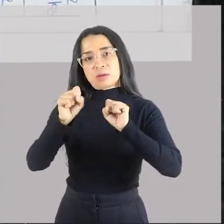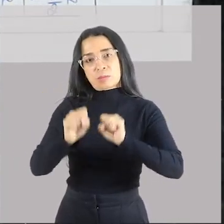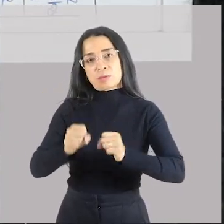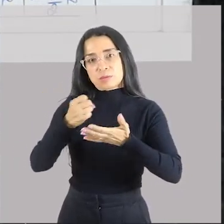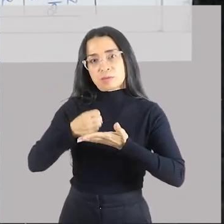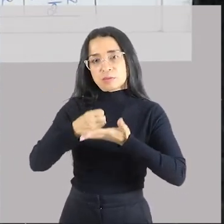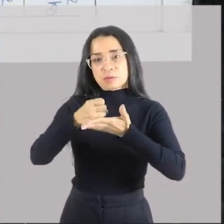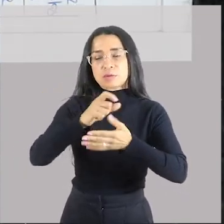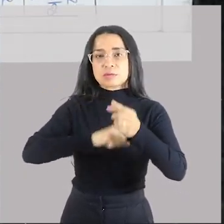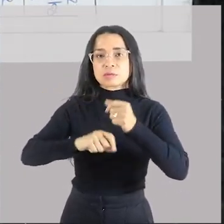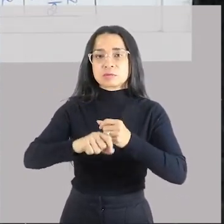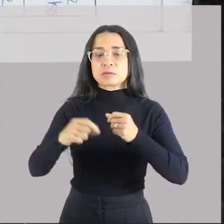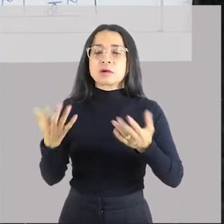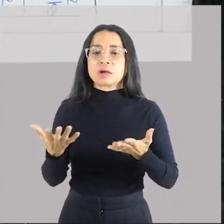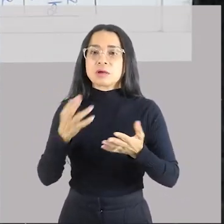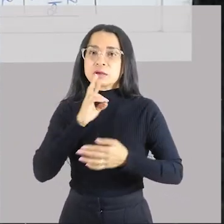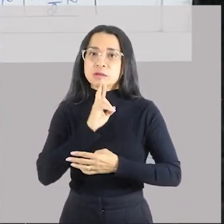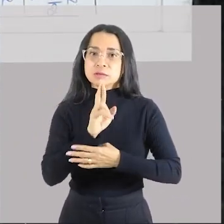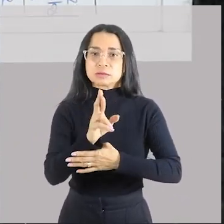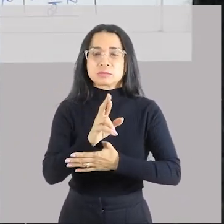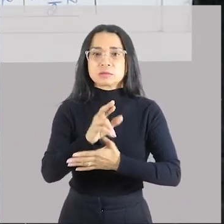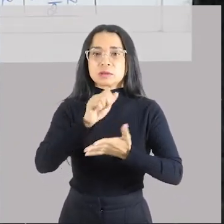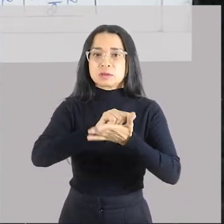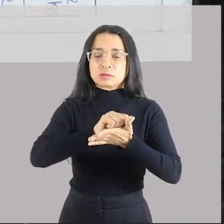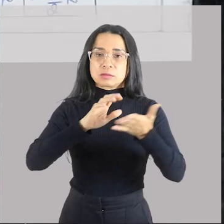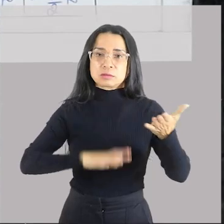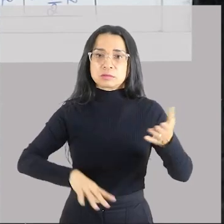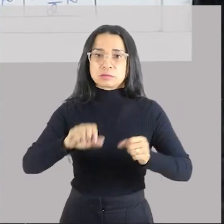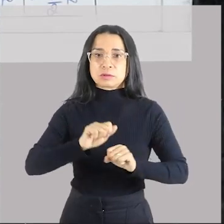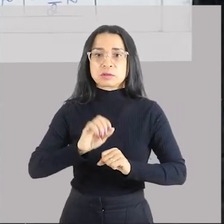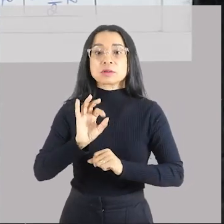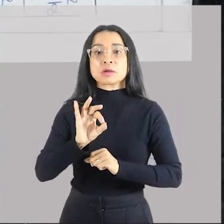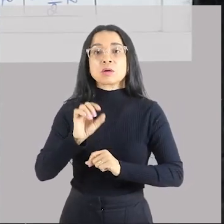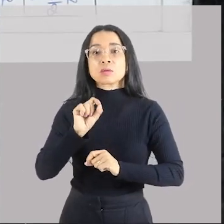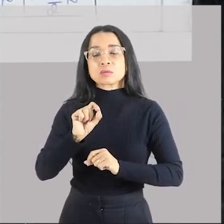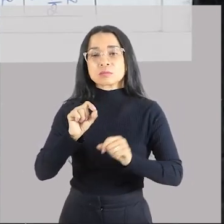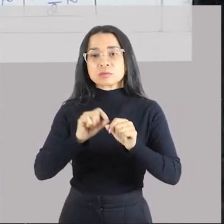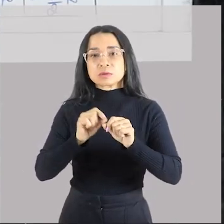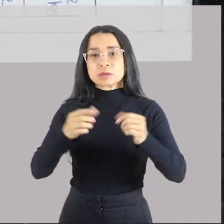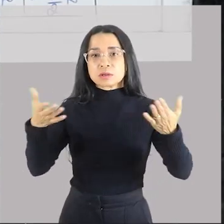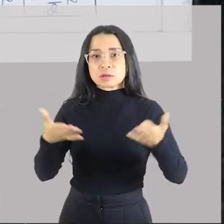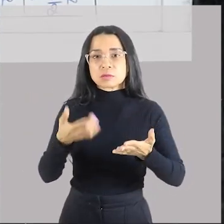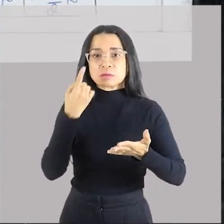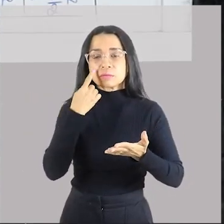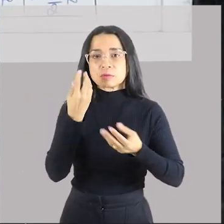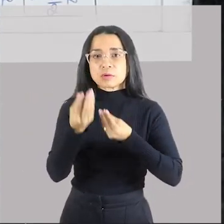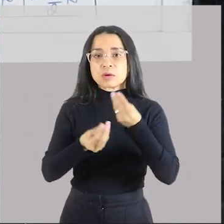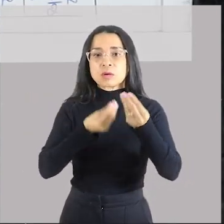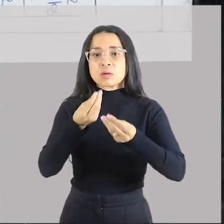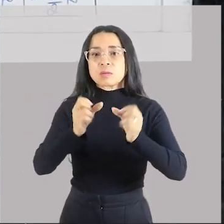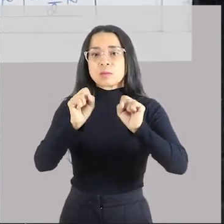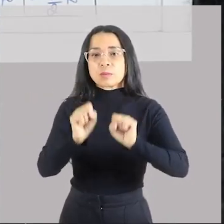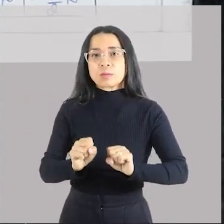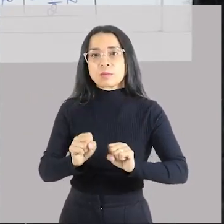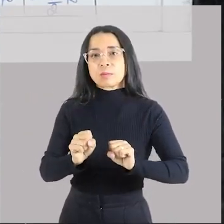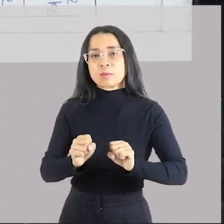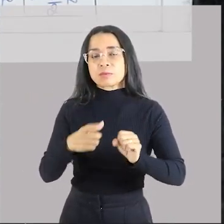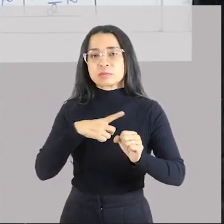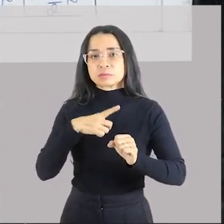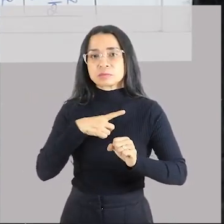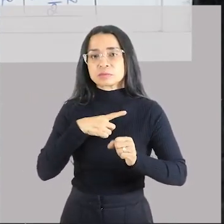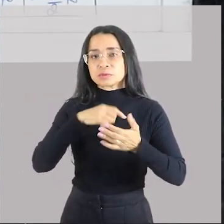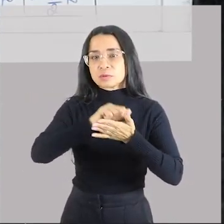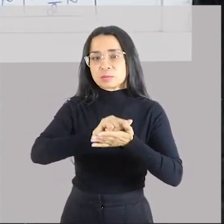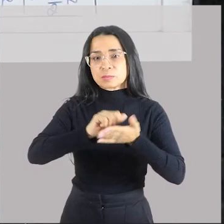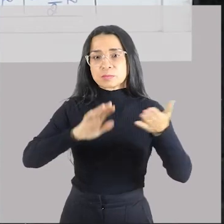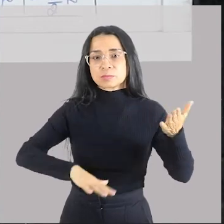pode ajudar a gente na resolução dos exercícios, e é exatamente o que a gente vai fazer agora. Vamos ver como é que isso pode aparecer